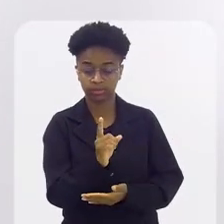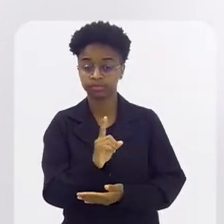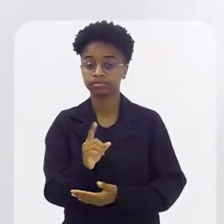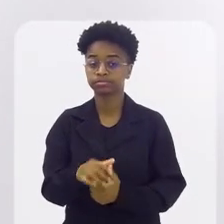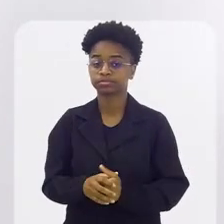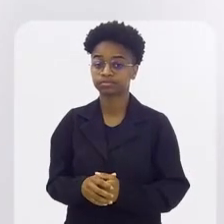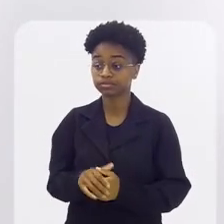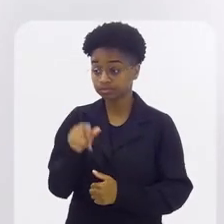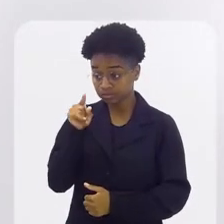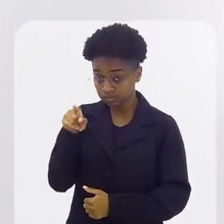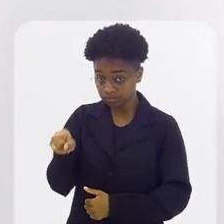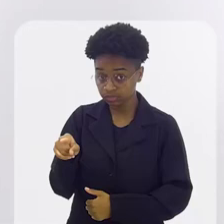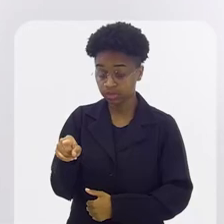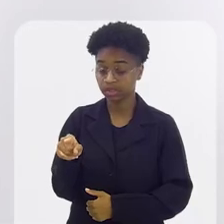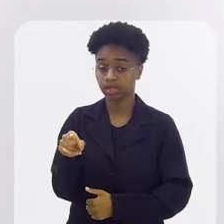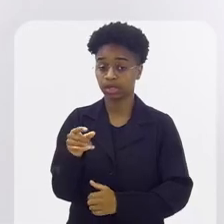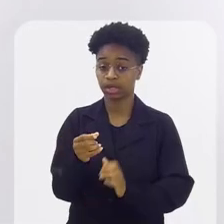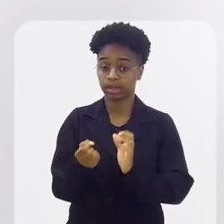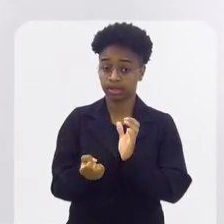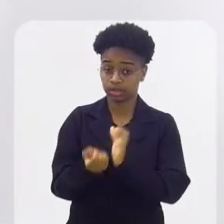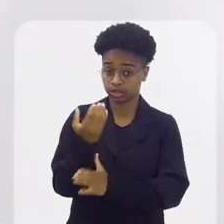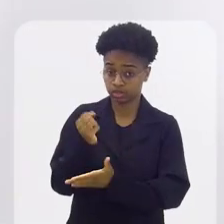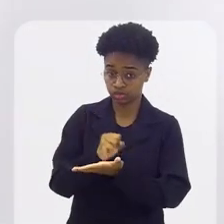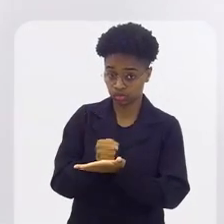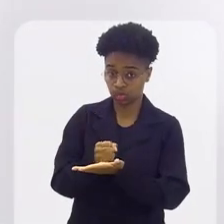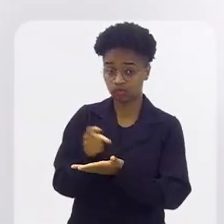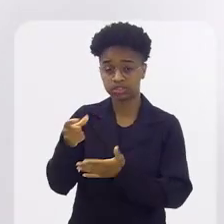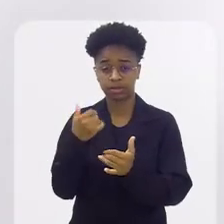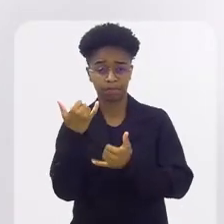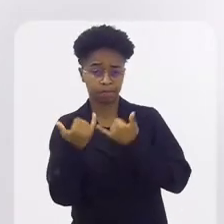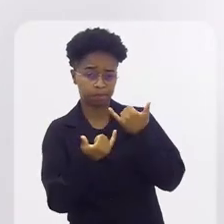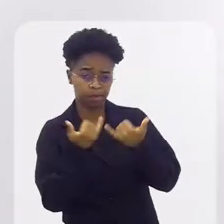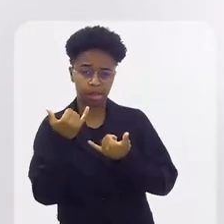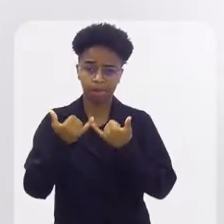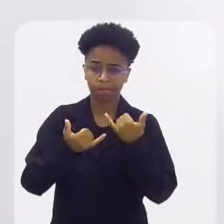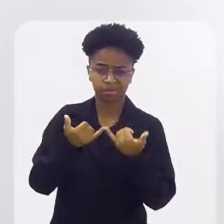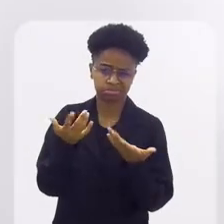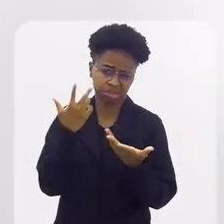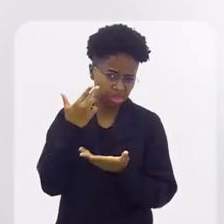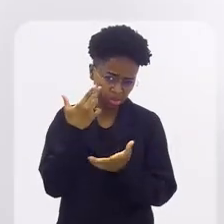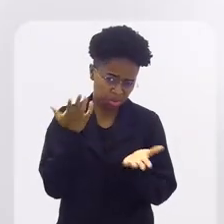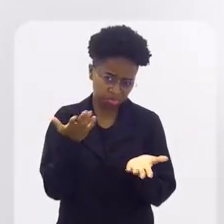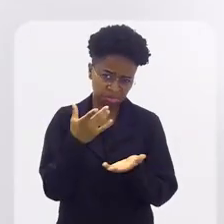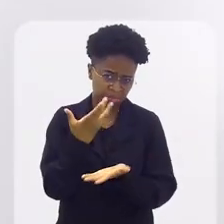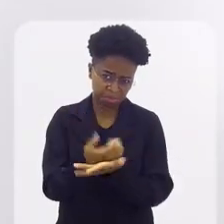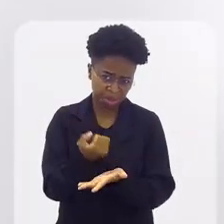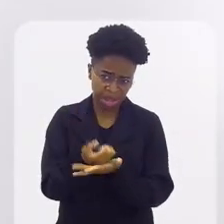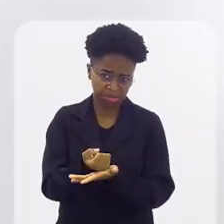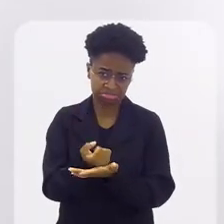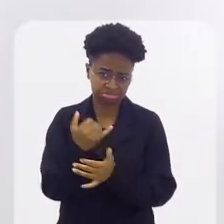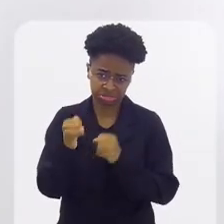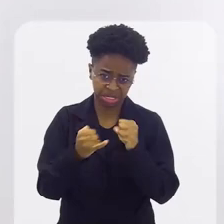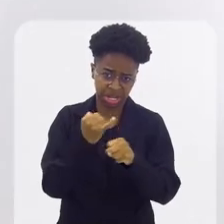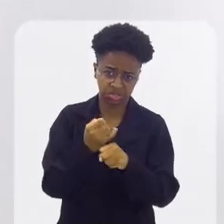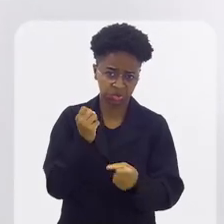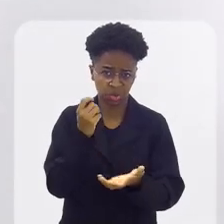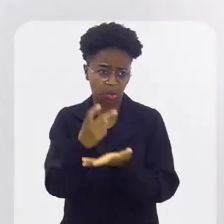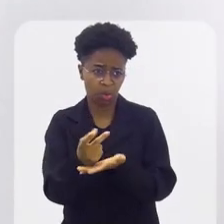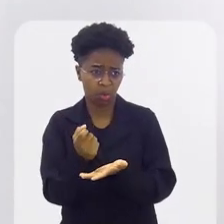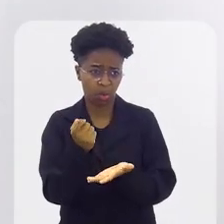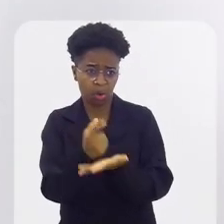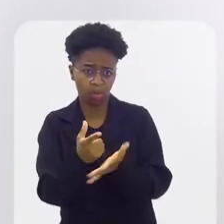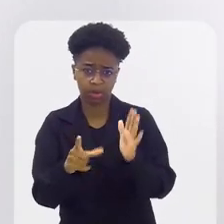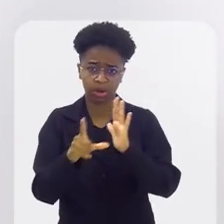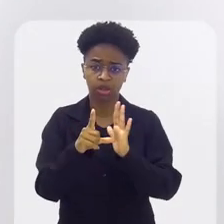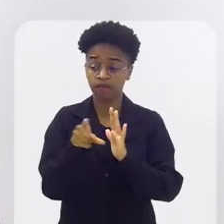Agora. Você, como desenvolvedor, sim, quando você vai jogar um jogo comum, um jogo desses que vocês baixam na internet, compram na